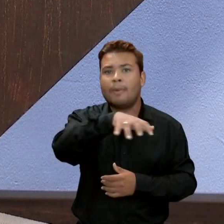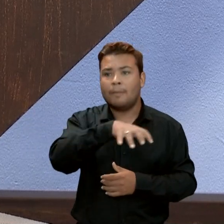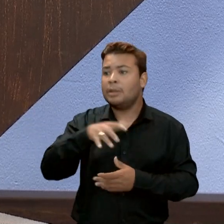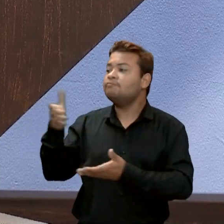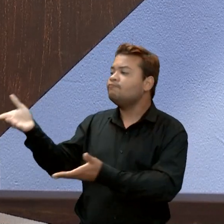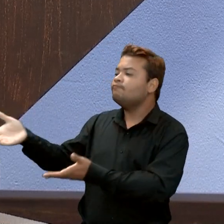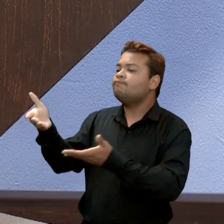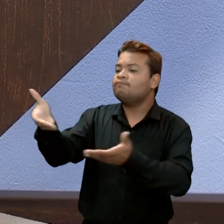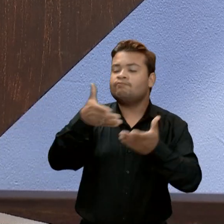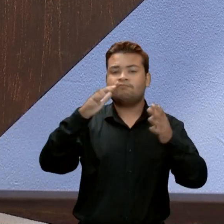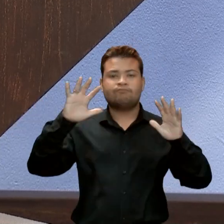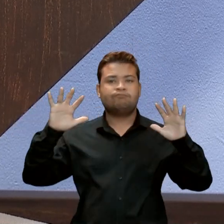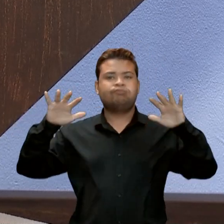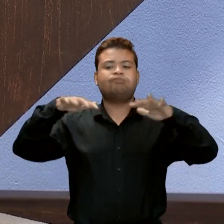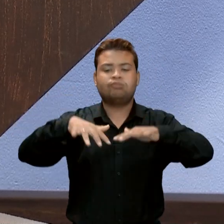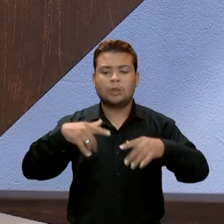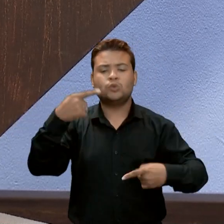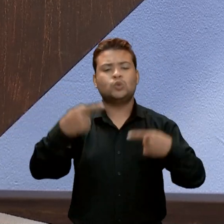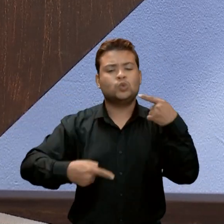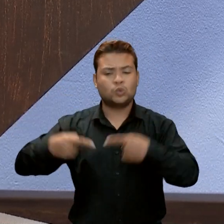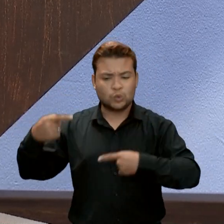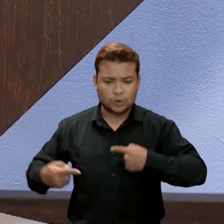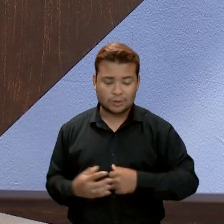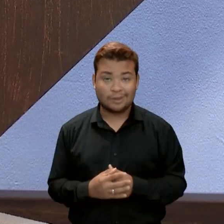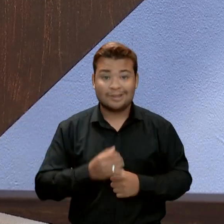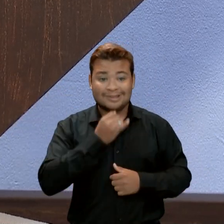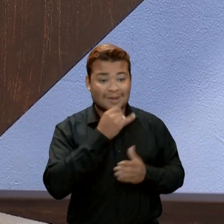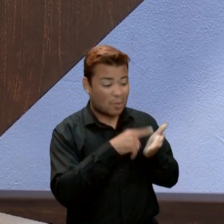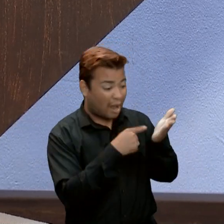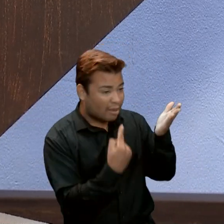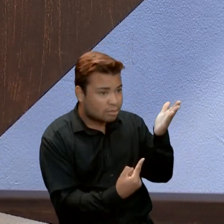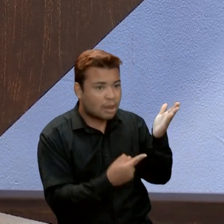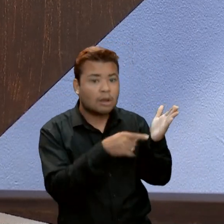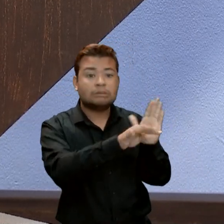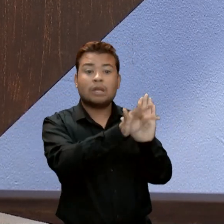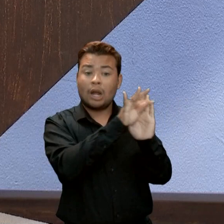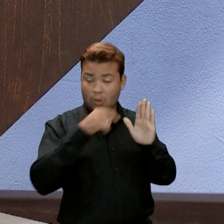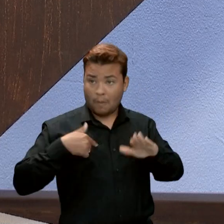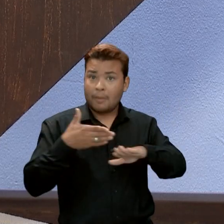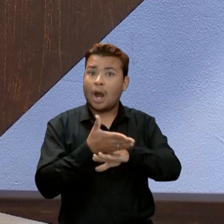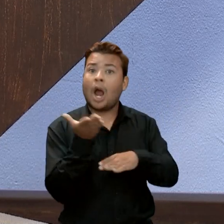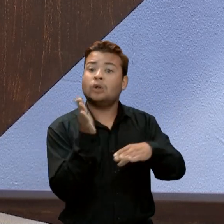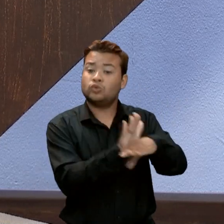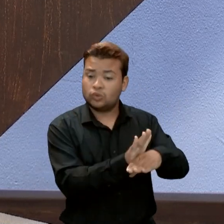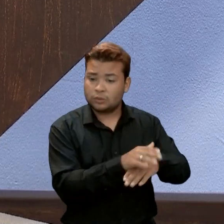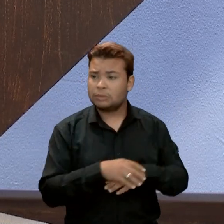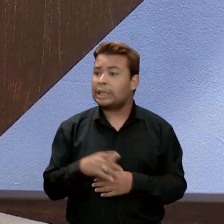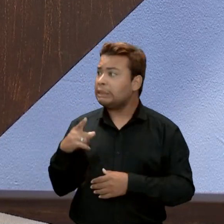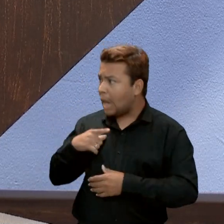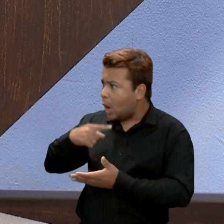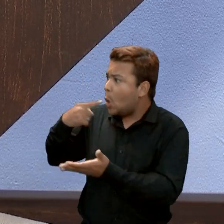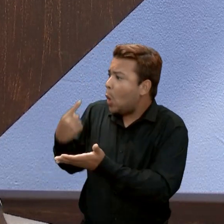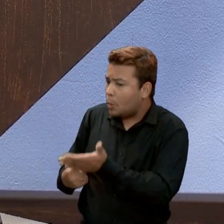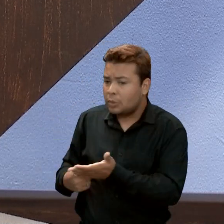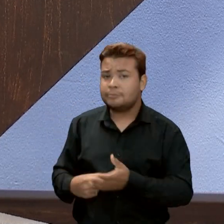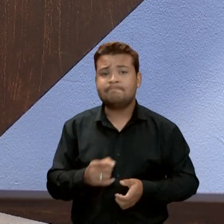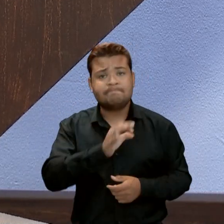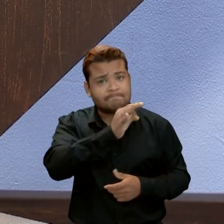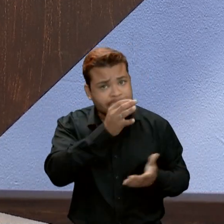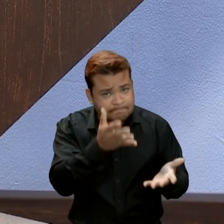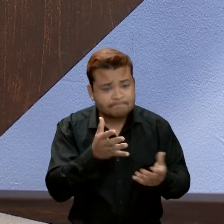Então, assim, no momento que foi criado esse caderno, eu participei desse momento. Tem um compromisso, né? Tem um compromisso, mas assim, pessoas que